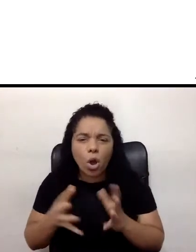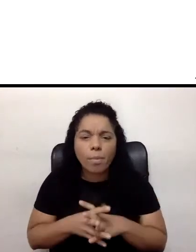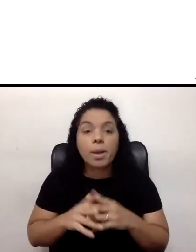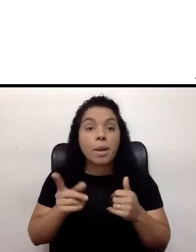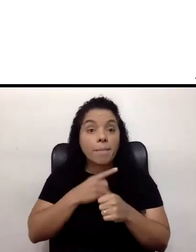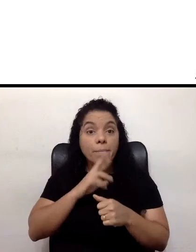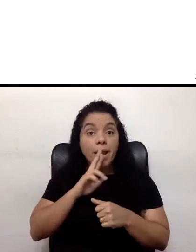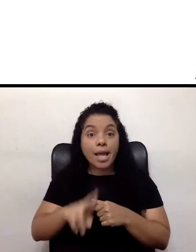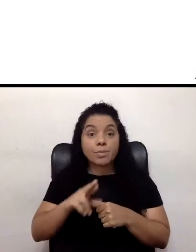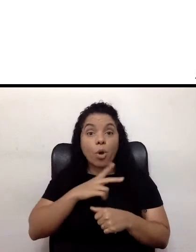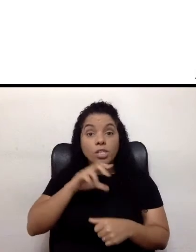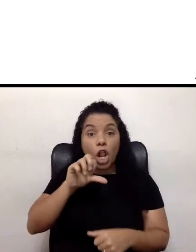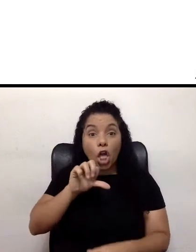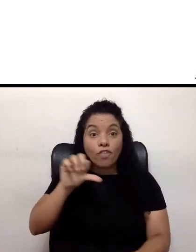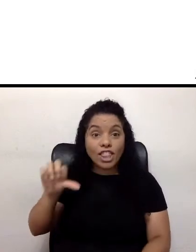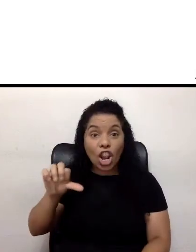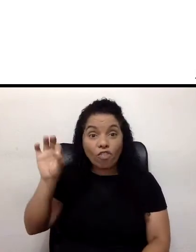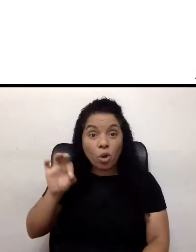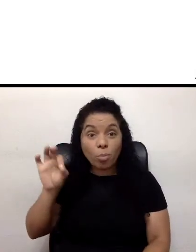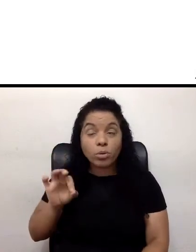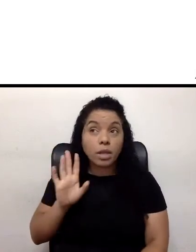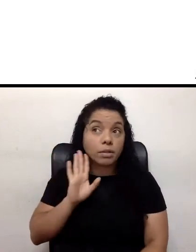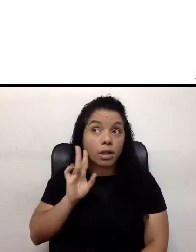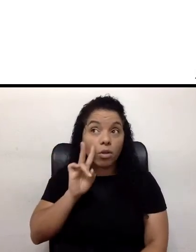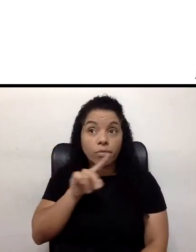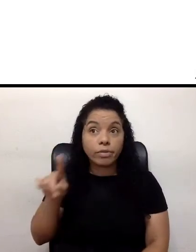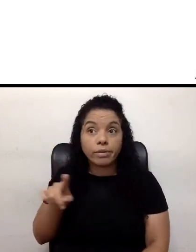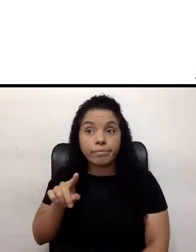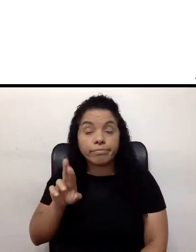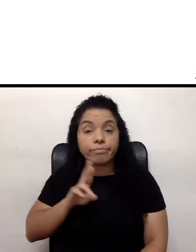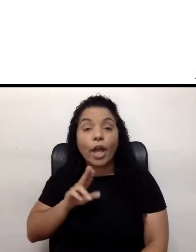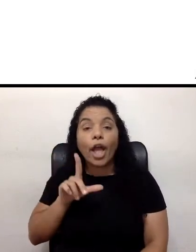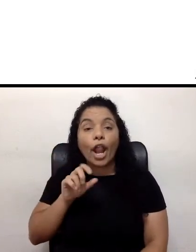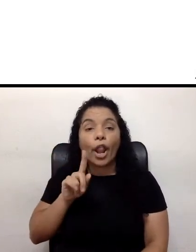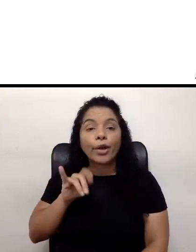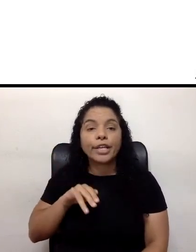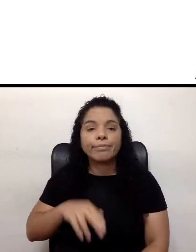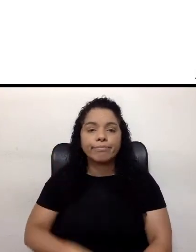Primeira resposta que 99% das vezes eu sempre escutei. Login.